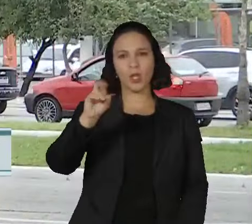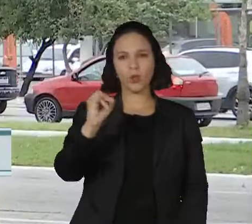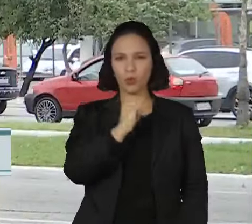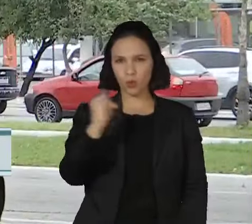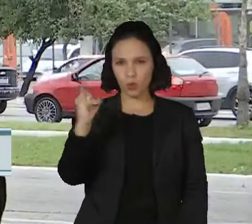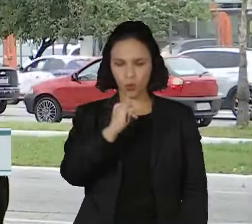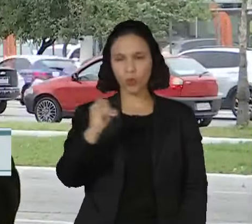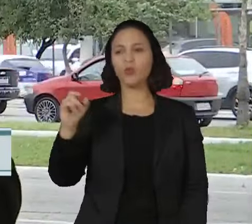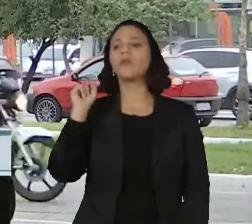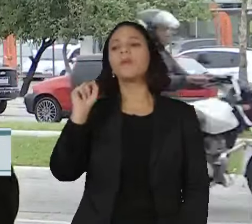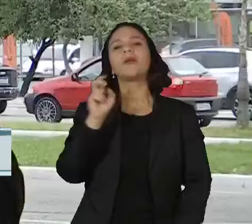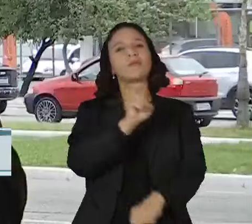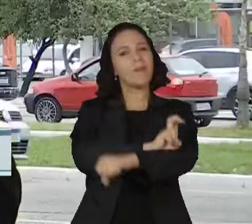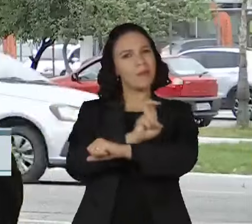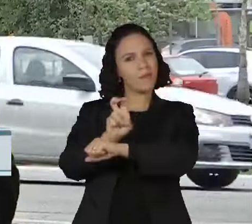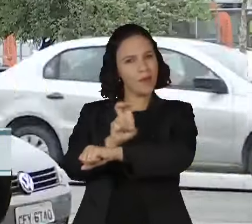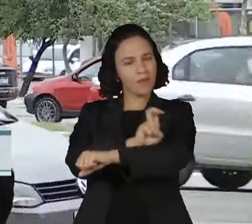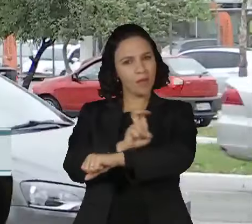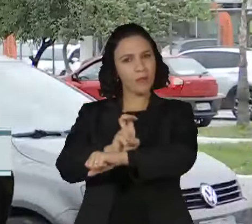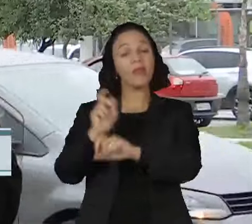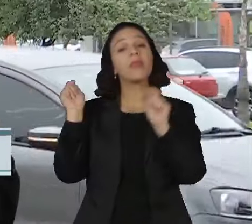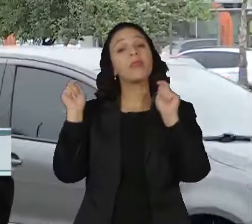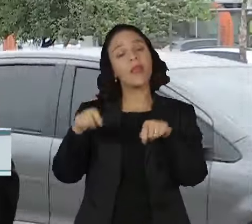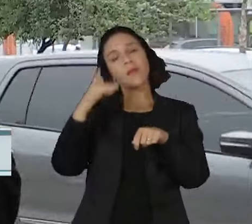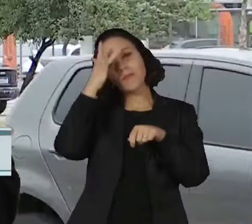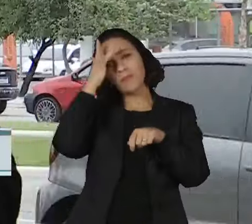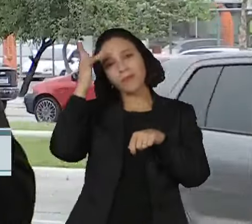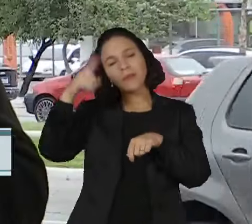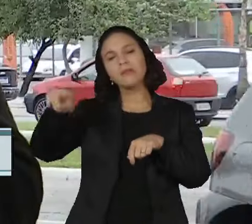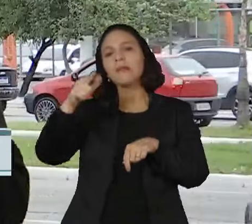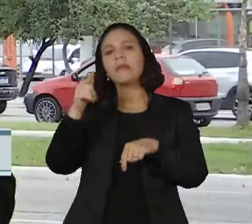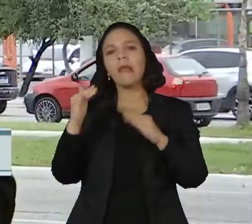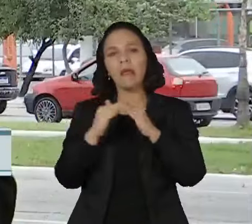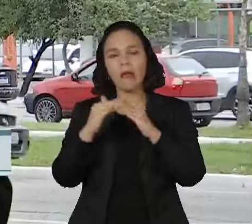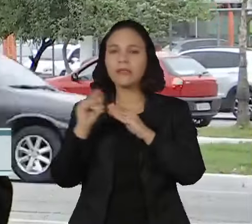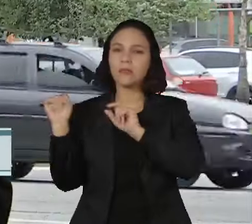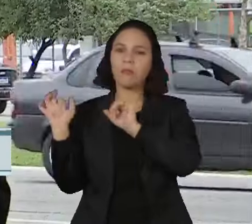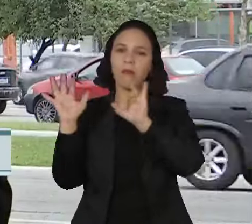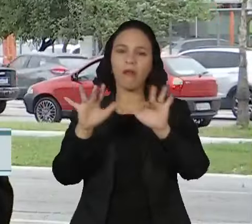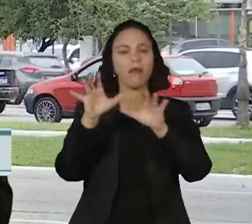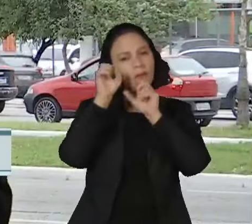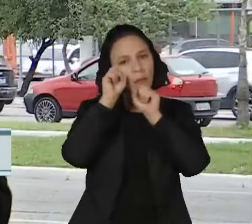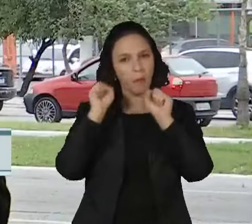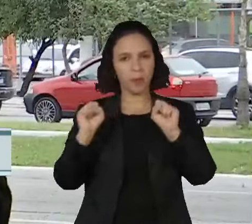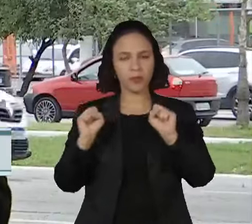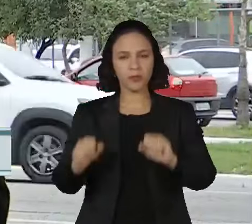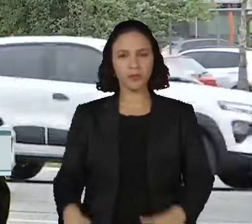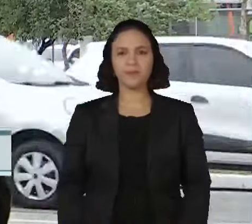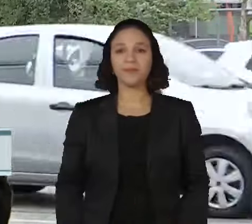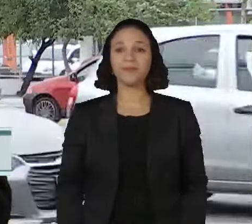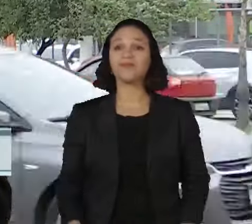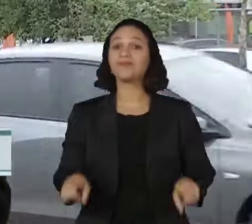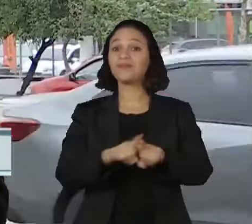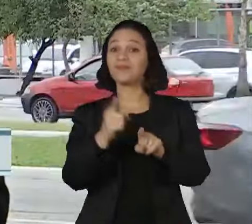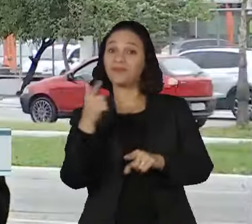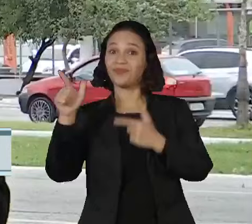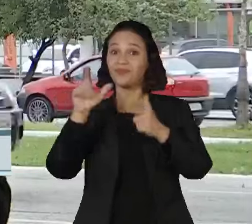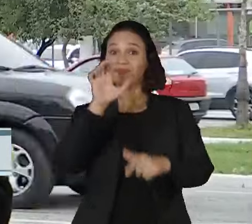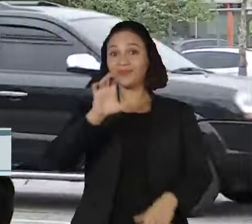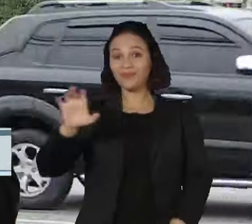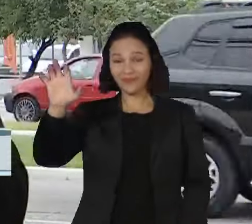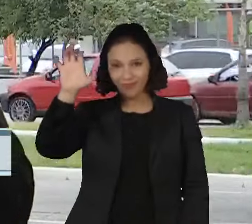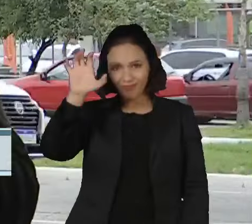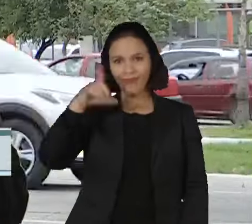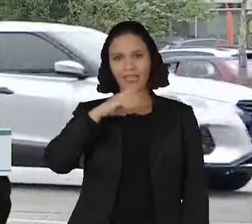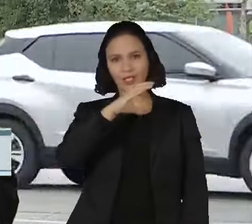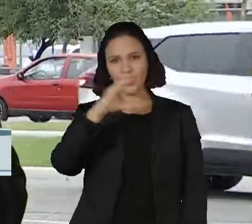receber ali até 100 pessoas em situação de vulnerabilidade falando da situação de outros estados no Sudeste e no